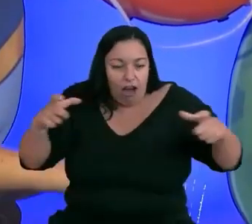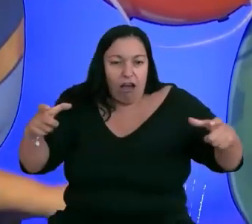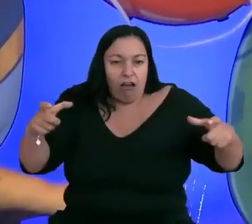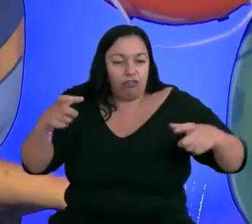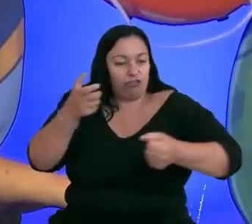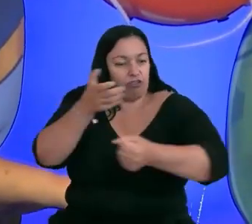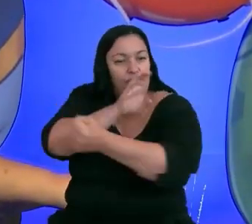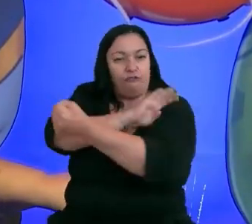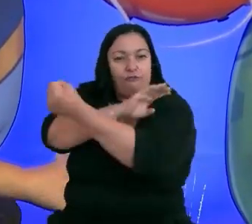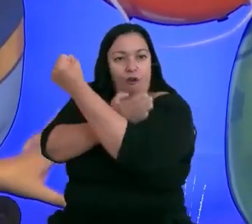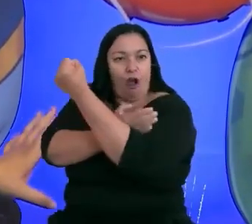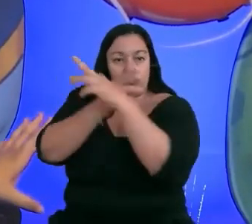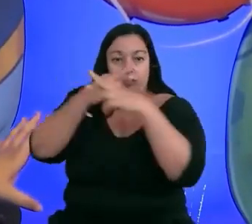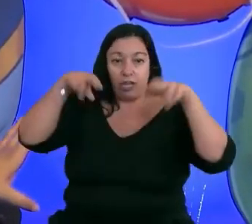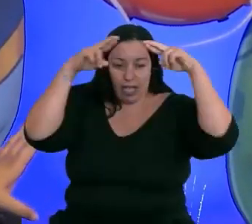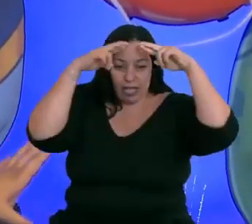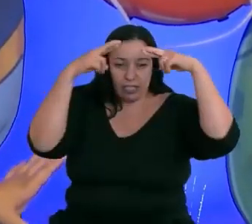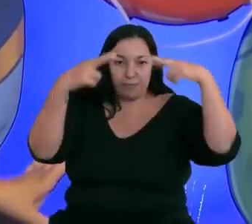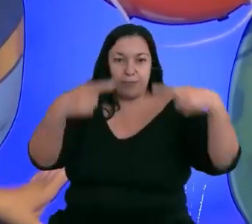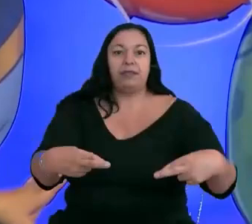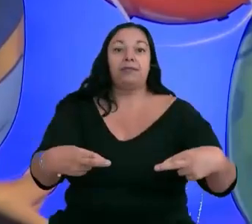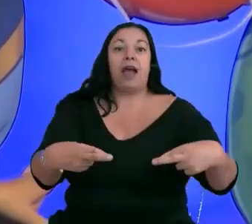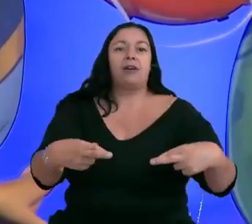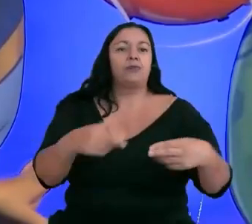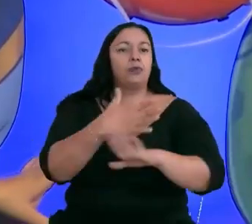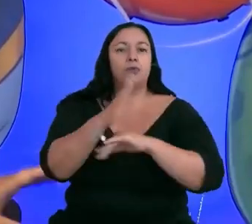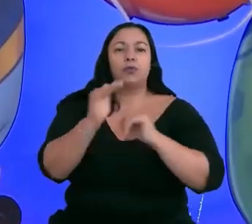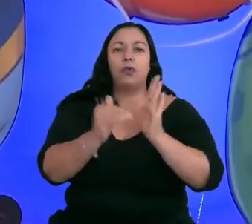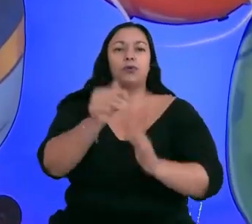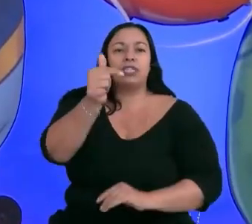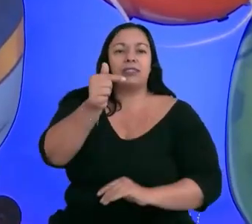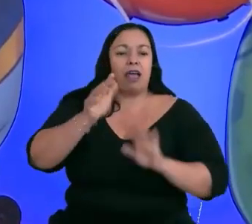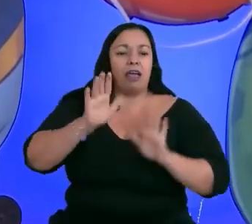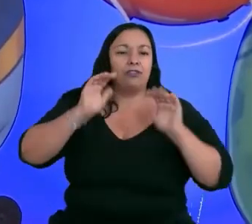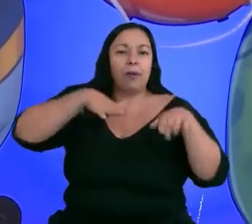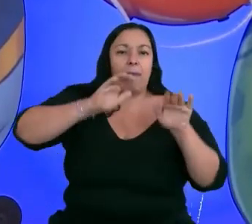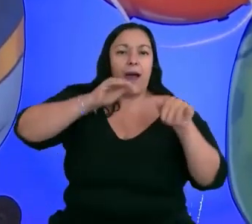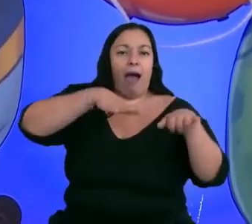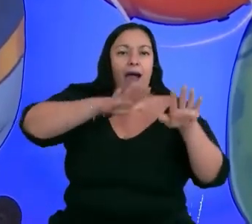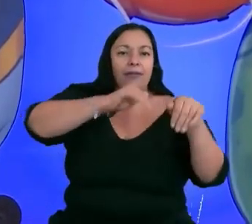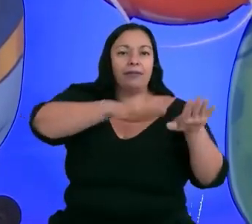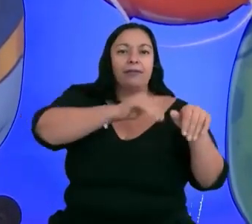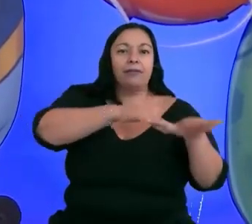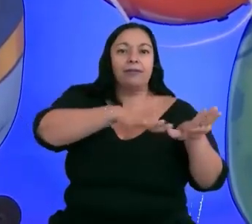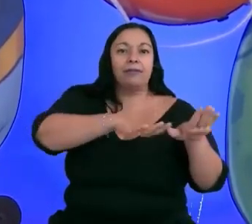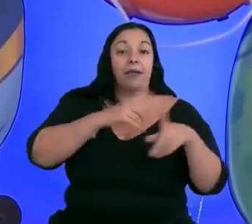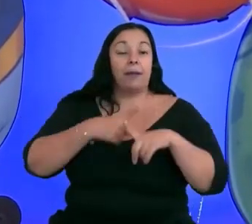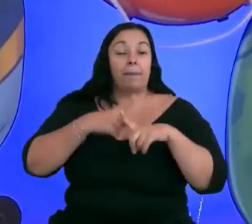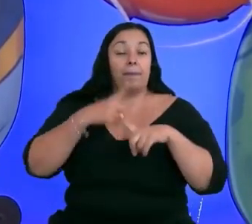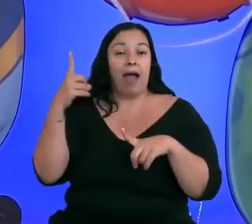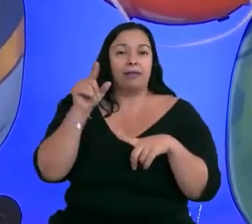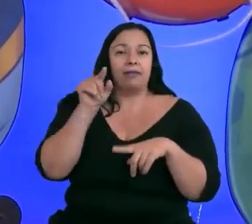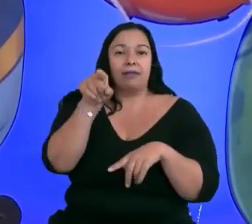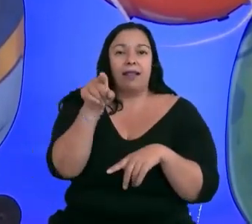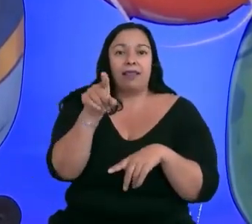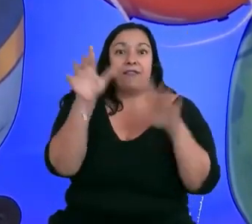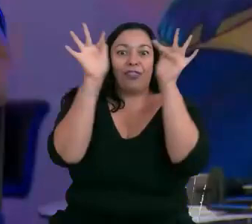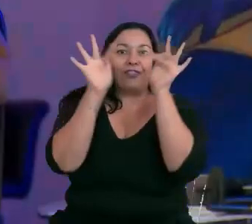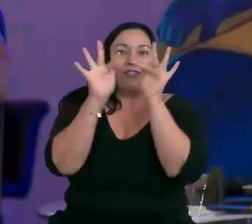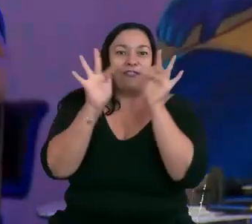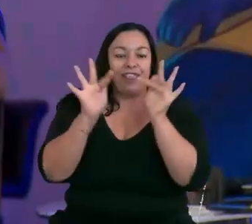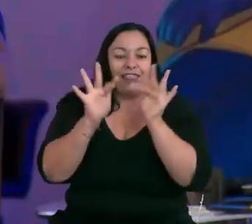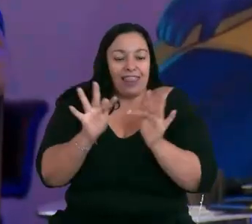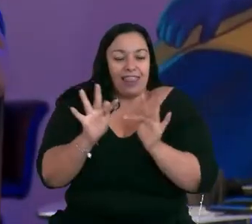por todos os sete mares. Isso mesmo. Mas ele estava todo feliz e